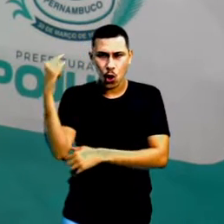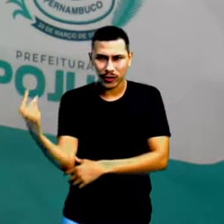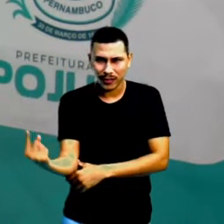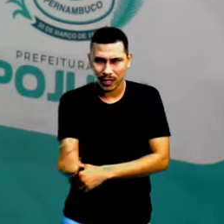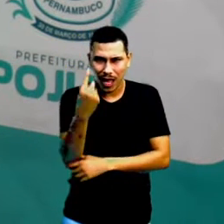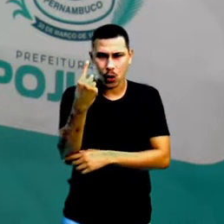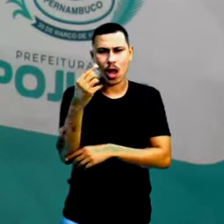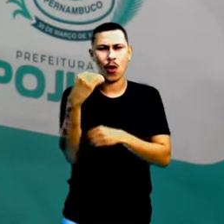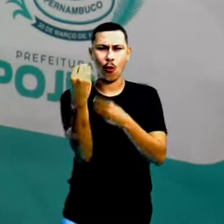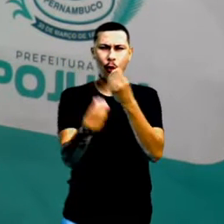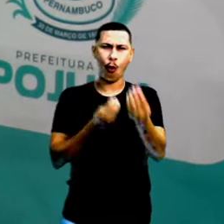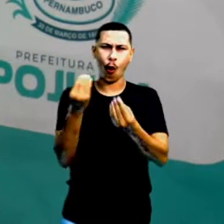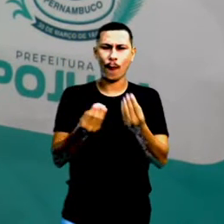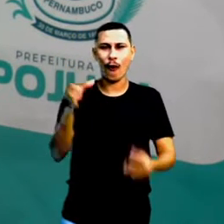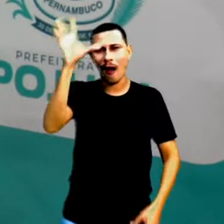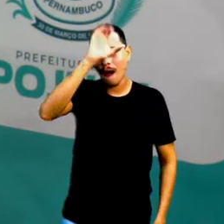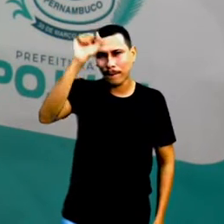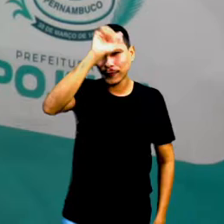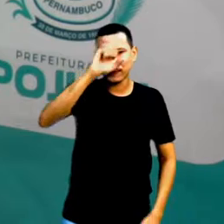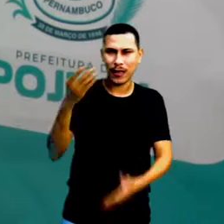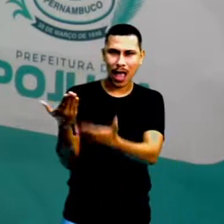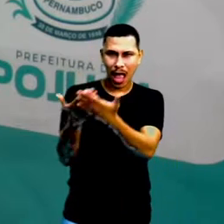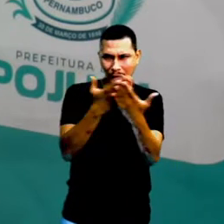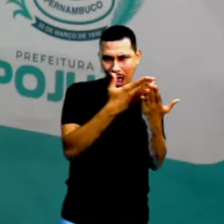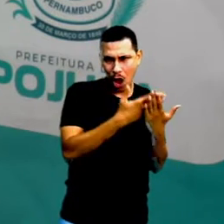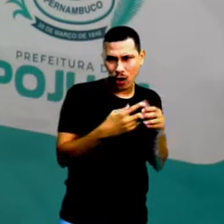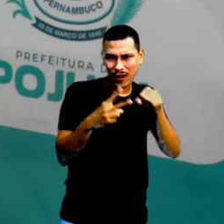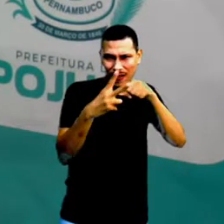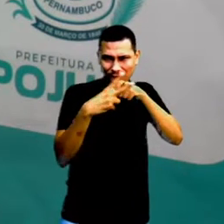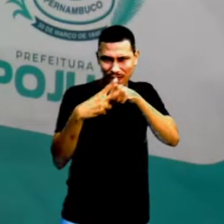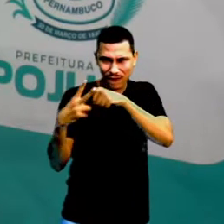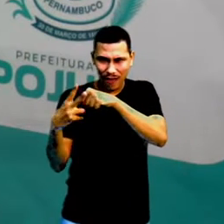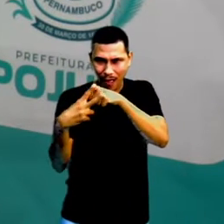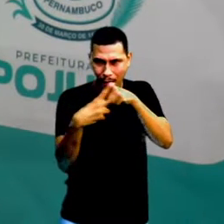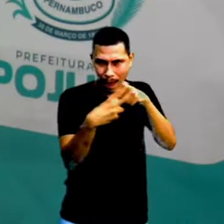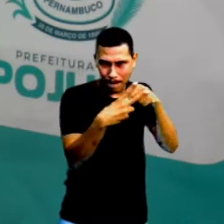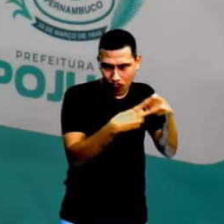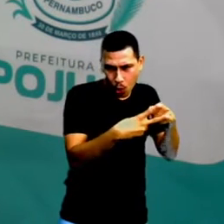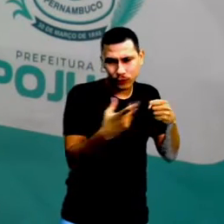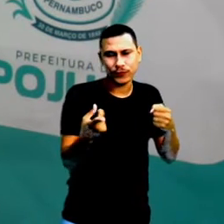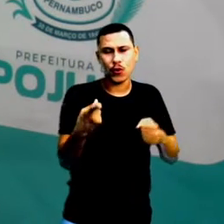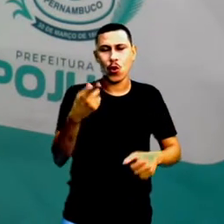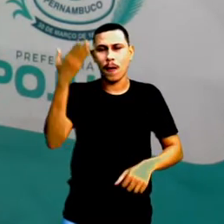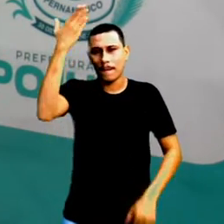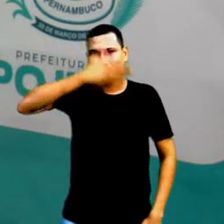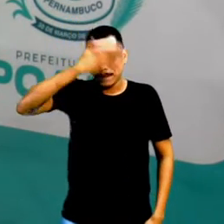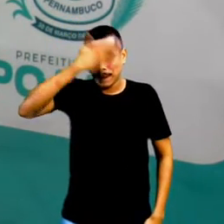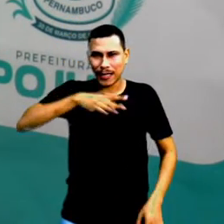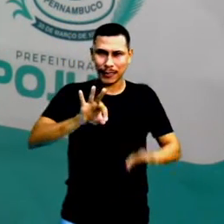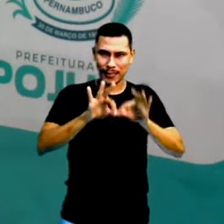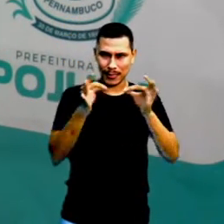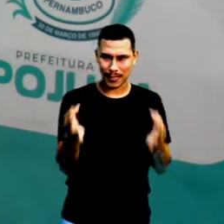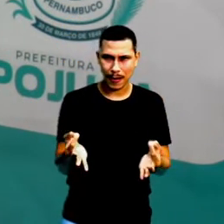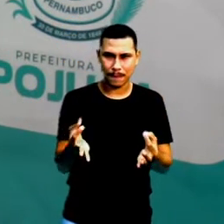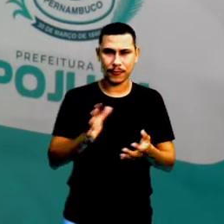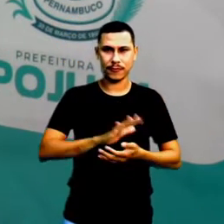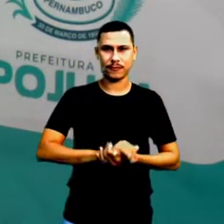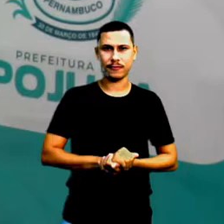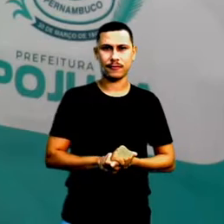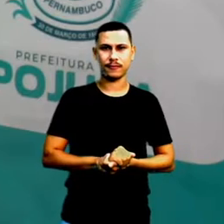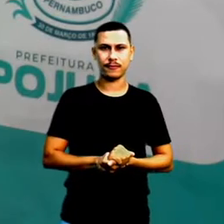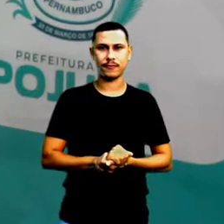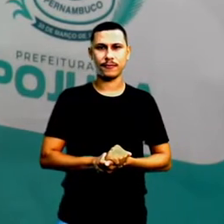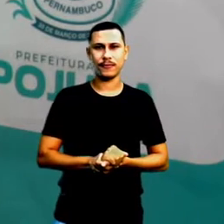nós aprendemos na aula de conjugação de verbos no simple present. Ok? Então,